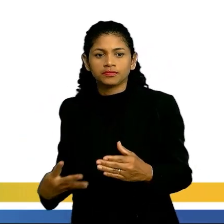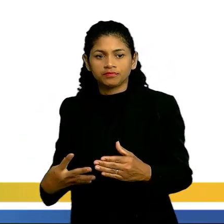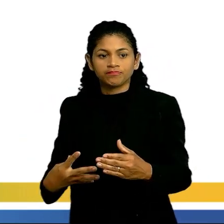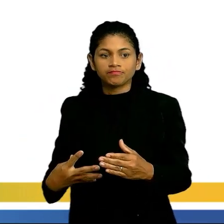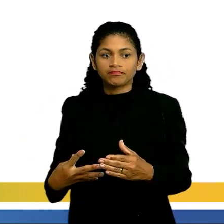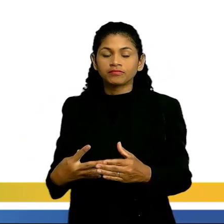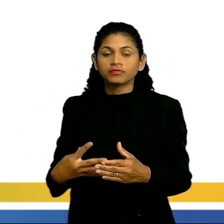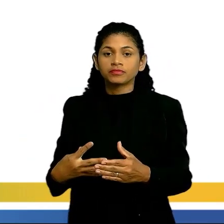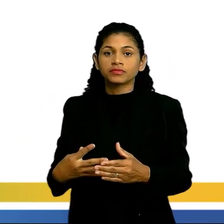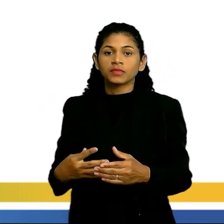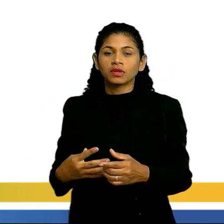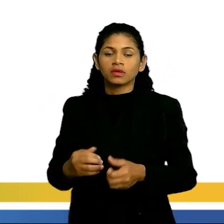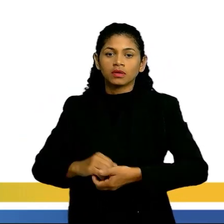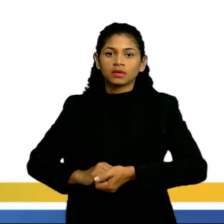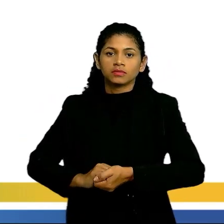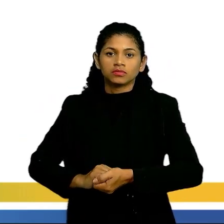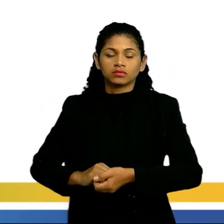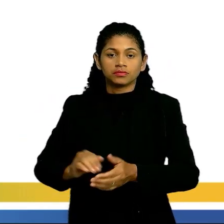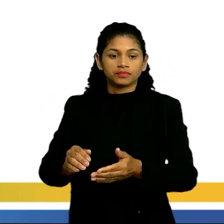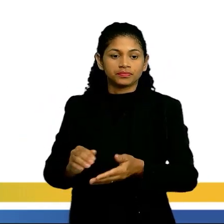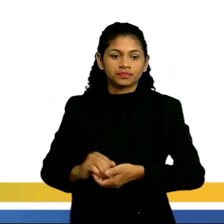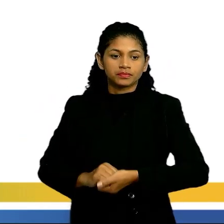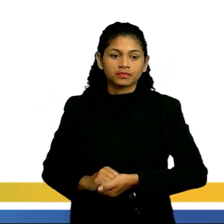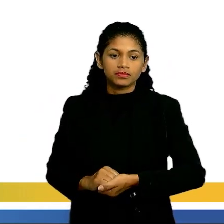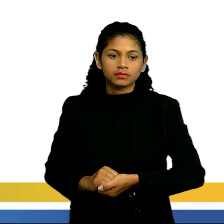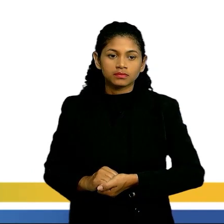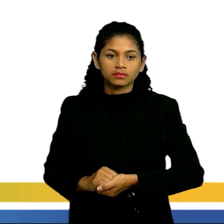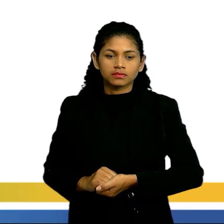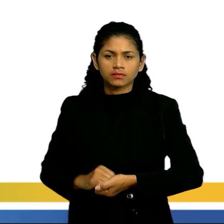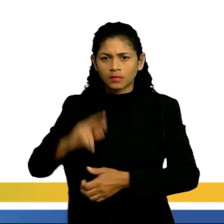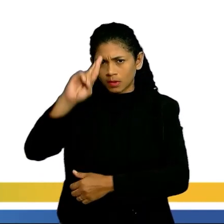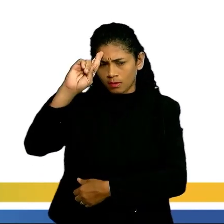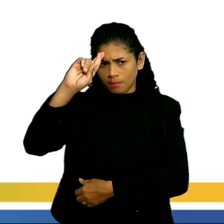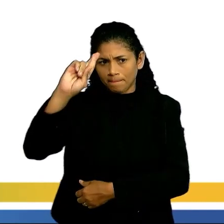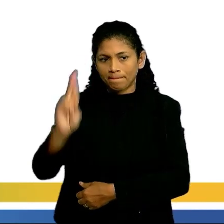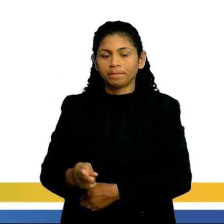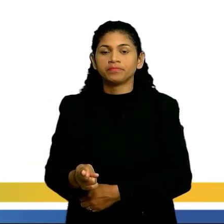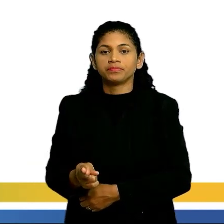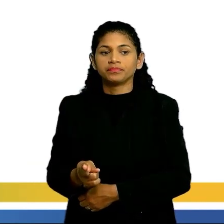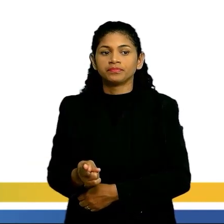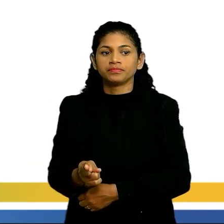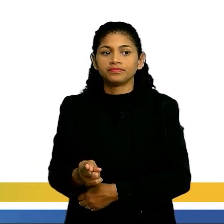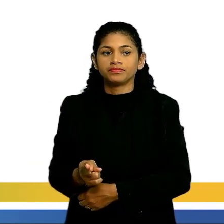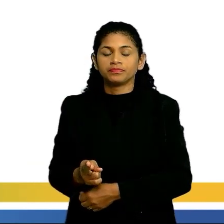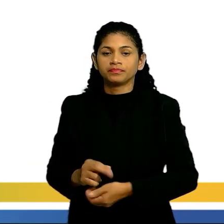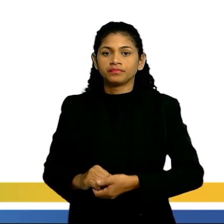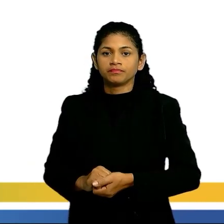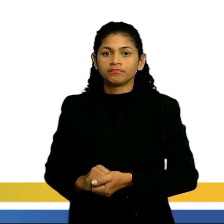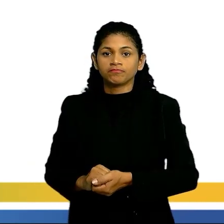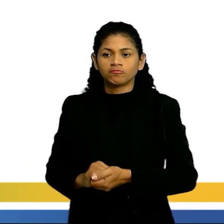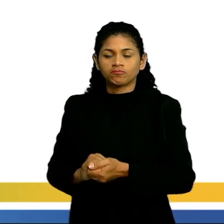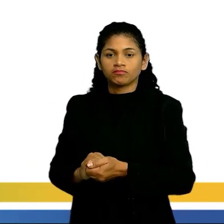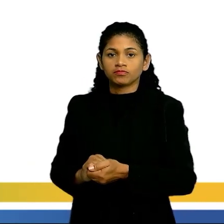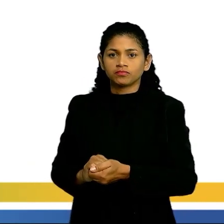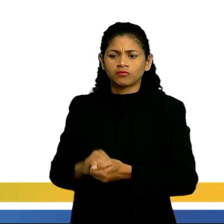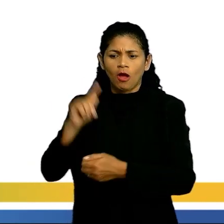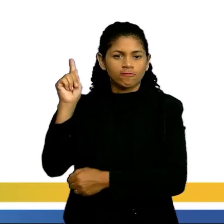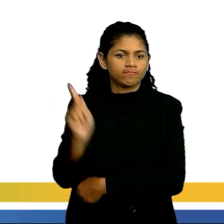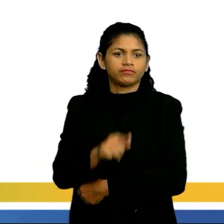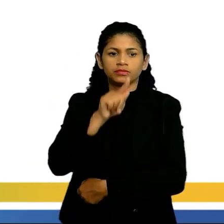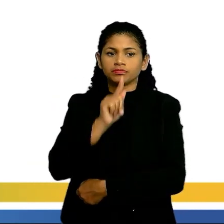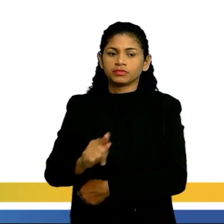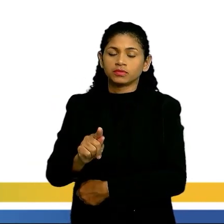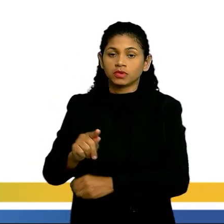outro livro também escrito por ele. Então, a racionalidade é a negação dos